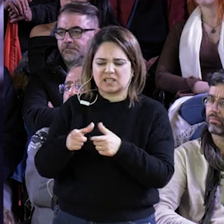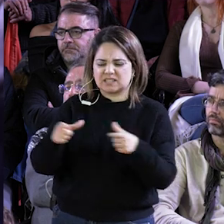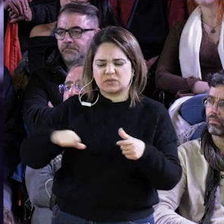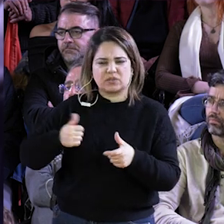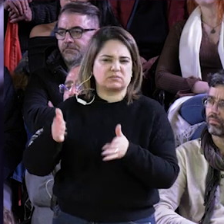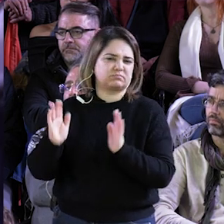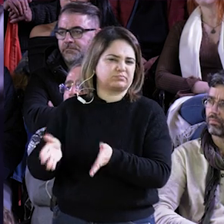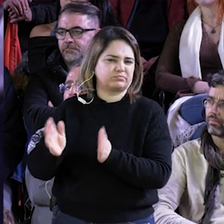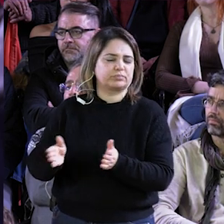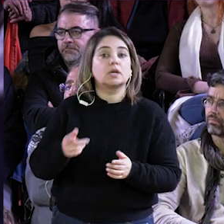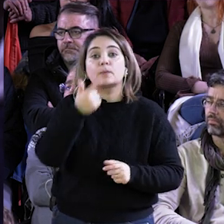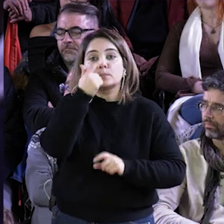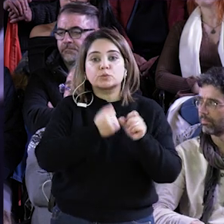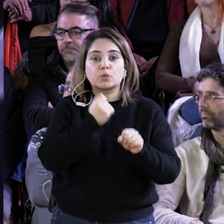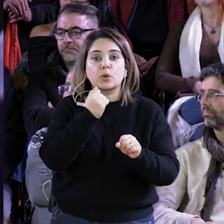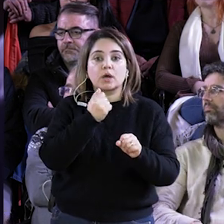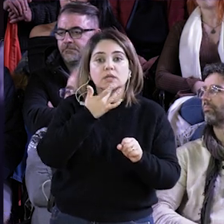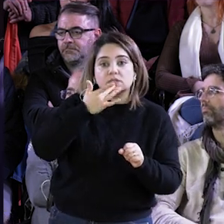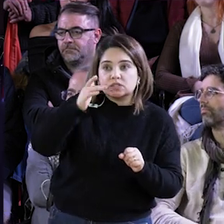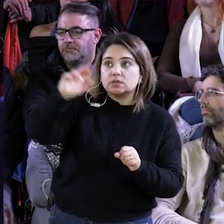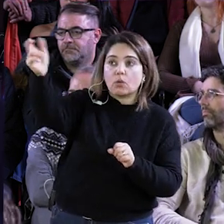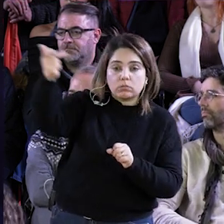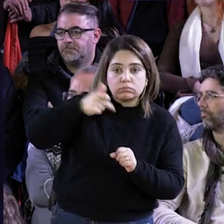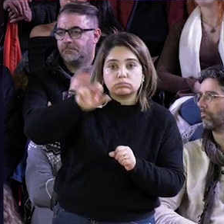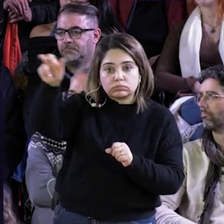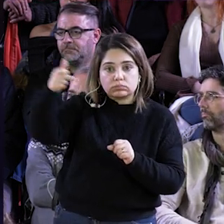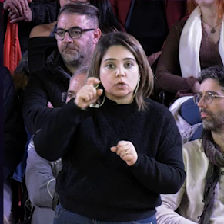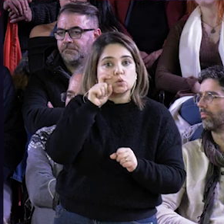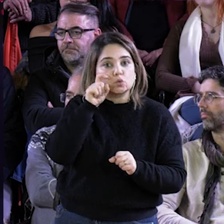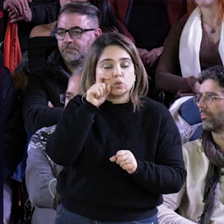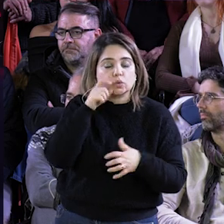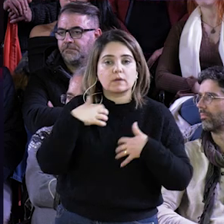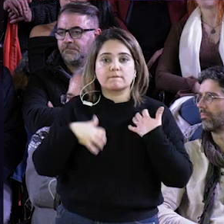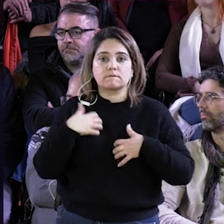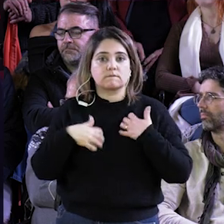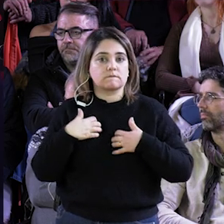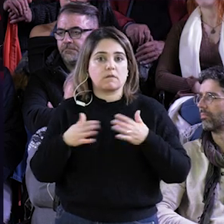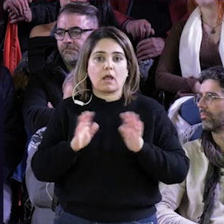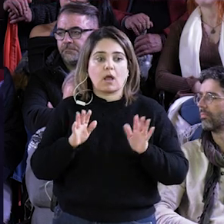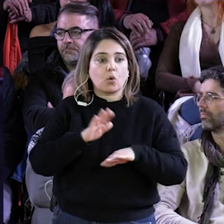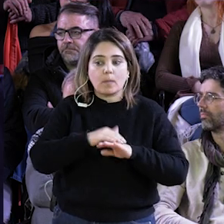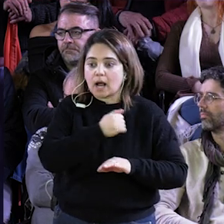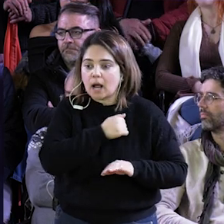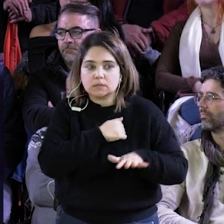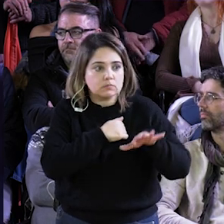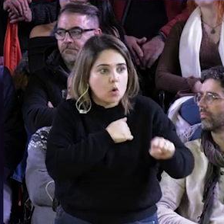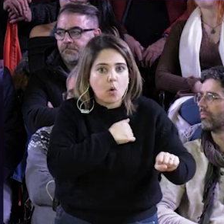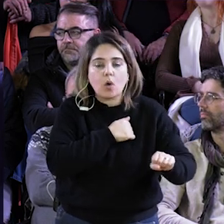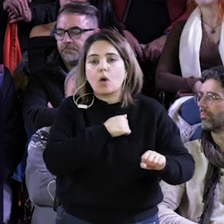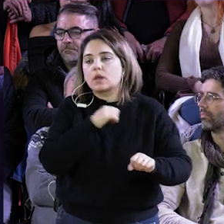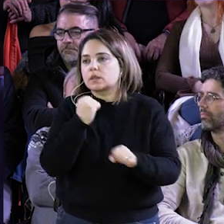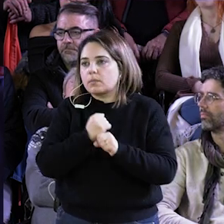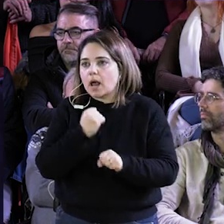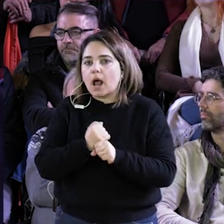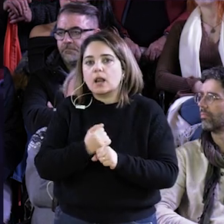verde, para que os trabalhadores migrantes se sintam seguros, em vez de desesperarem para tratar da residência, em vez de trabalharem